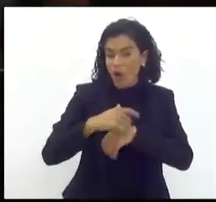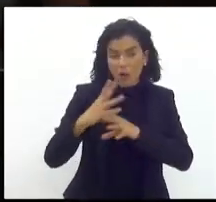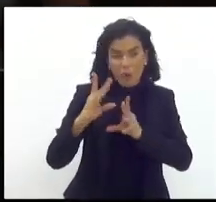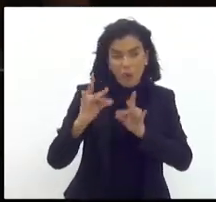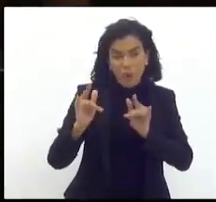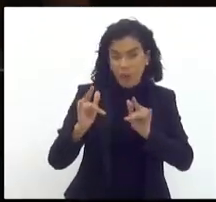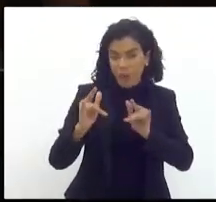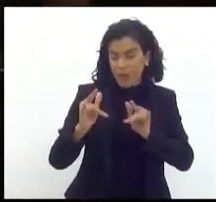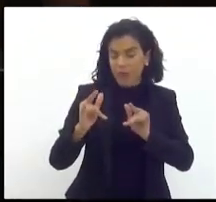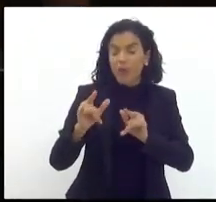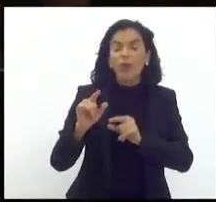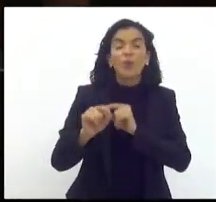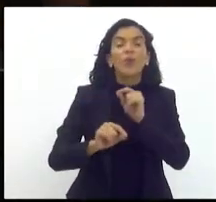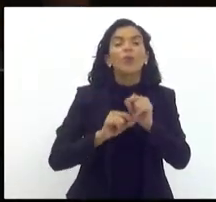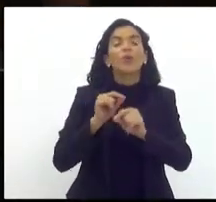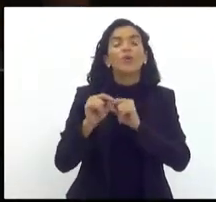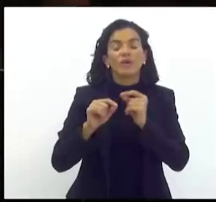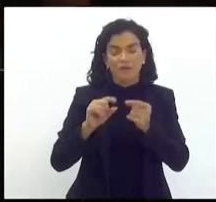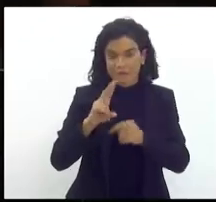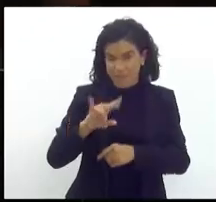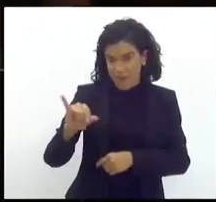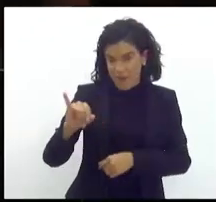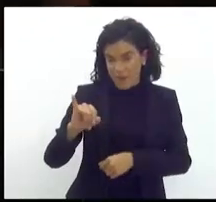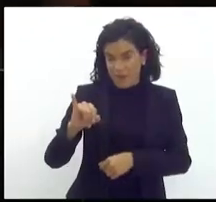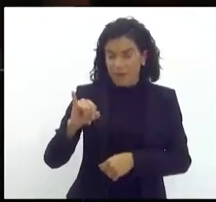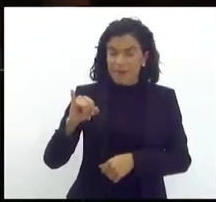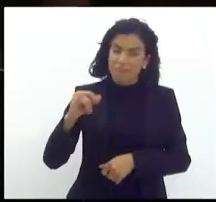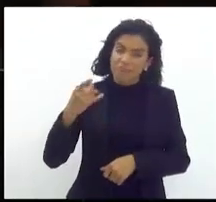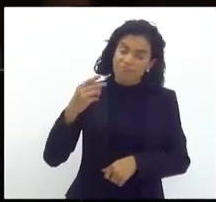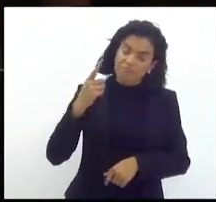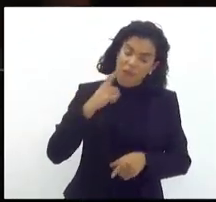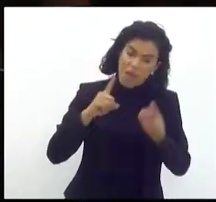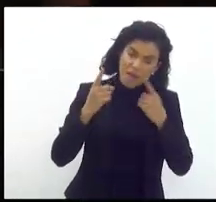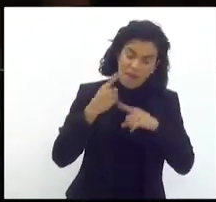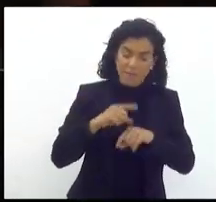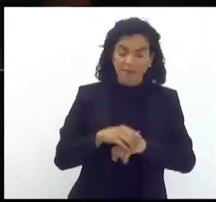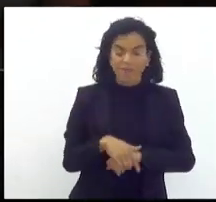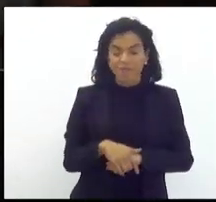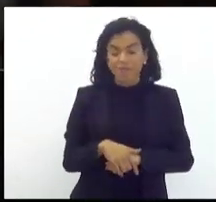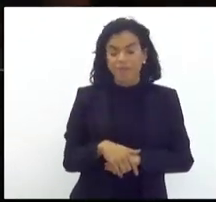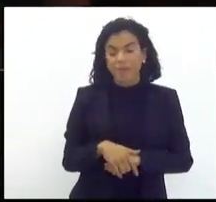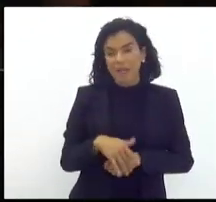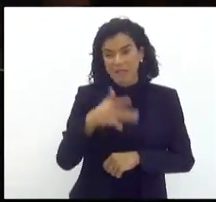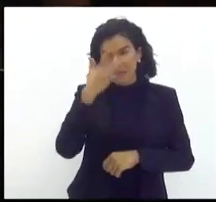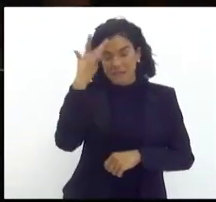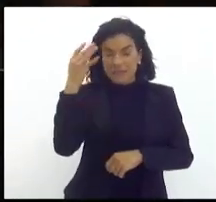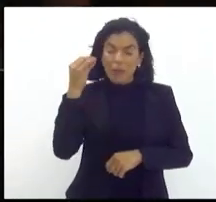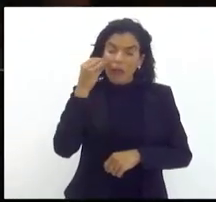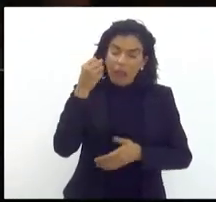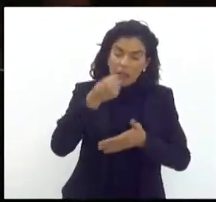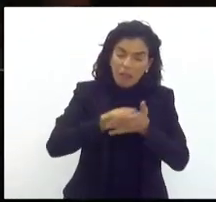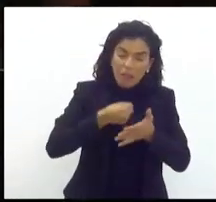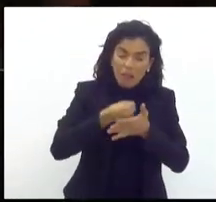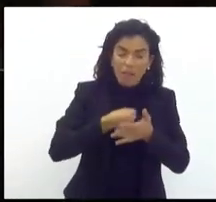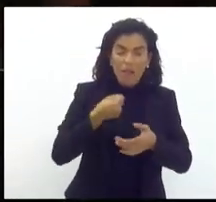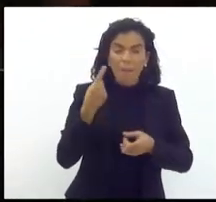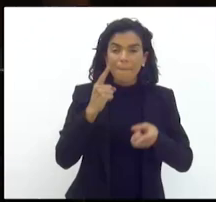e o que será de Maricá as pessoas estão buscando Maricá